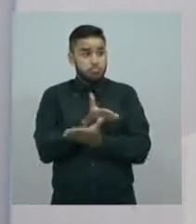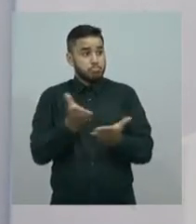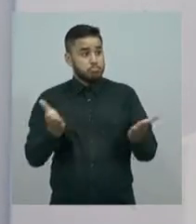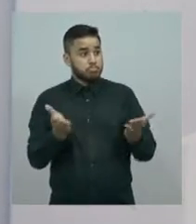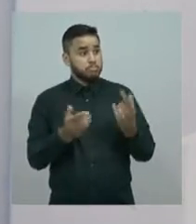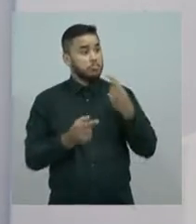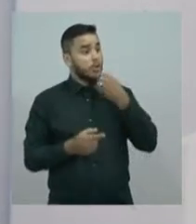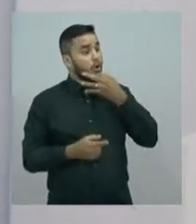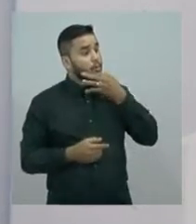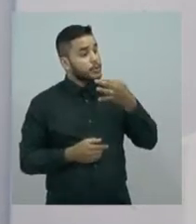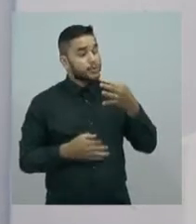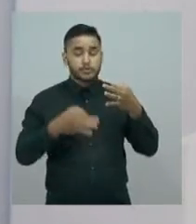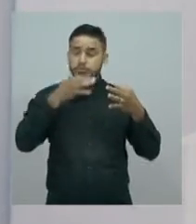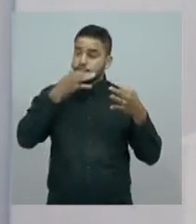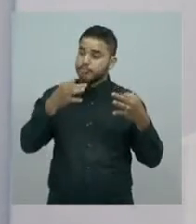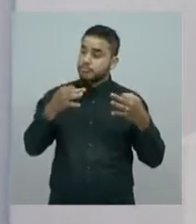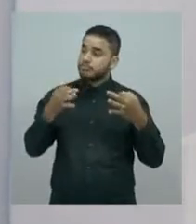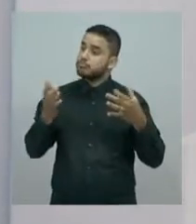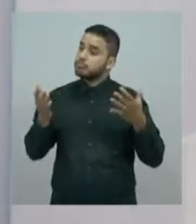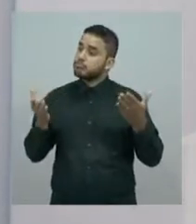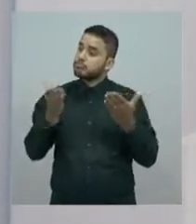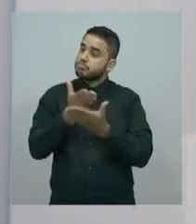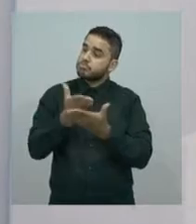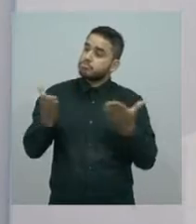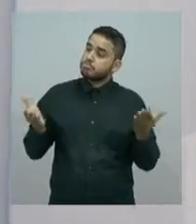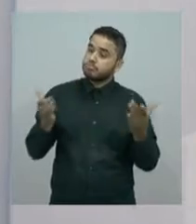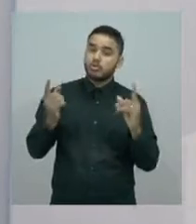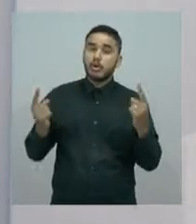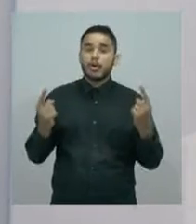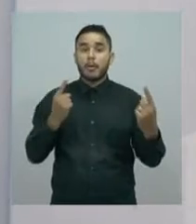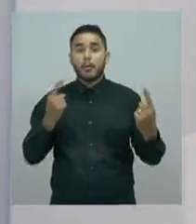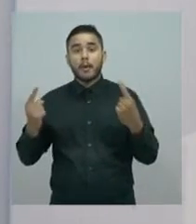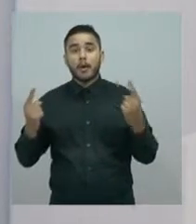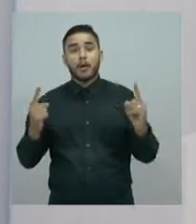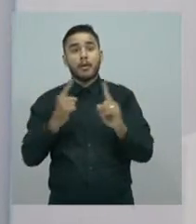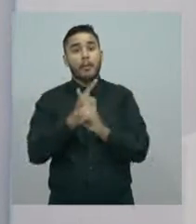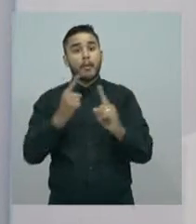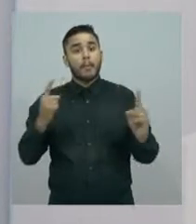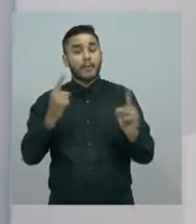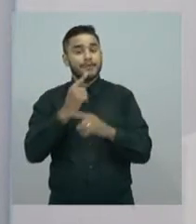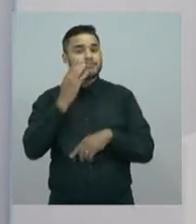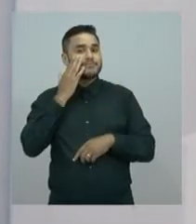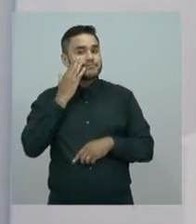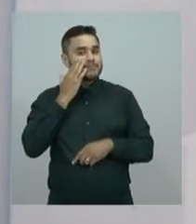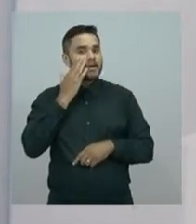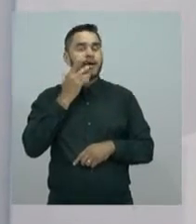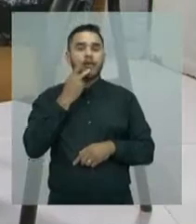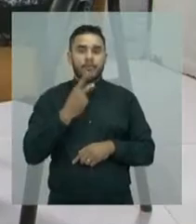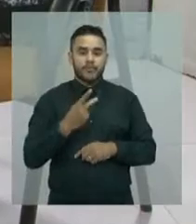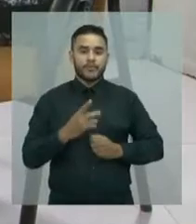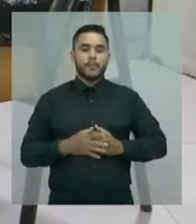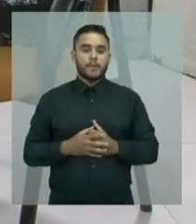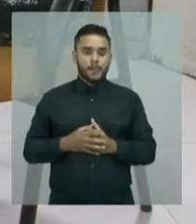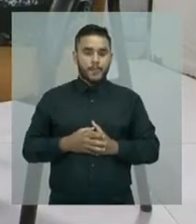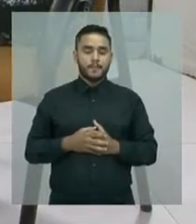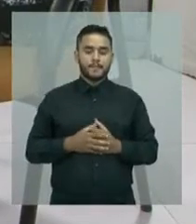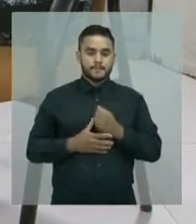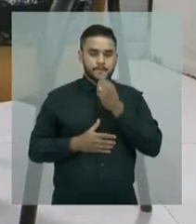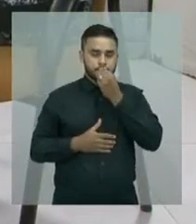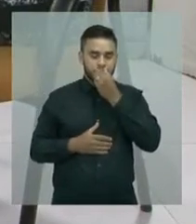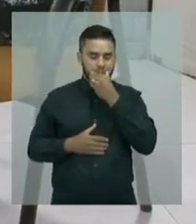dialogarem e elas mesmas chegarem a uma resolução, a melhor resolução desse conflito. E no caso,